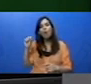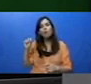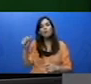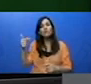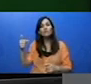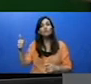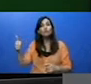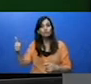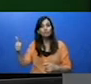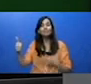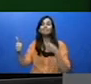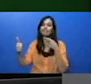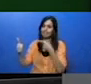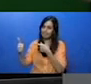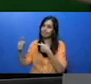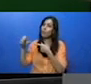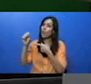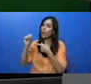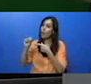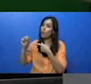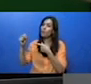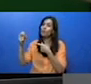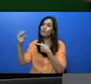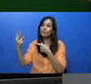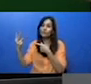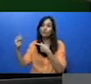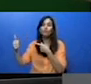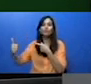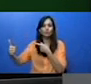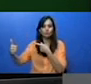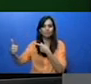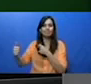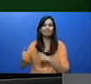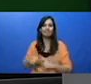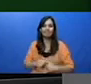821, né? Tem 1 a mais. Certinho?